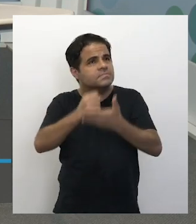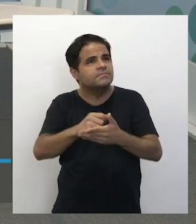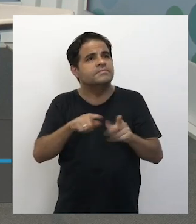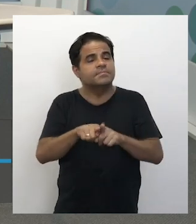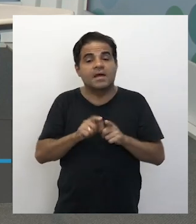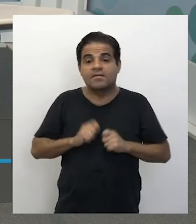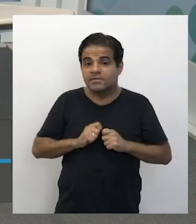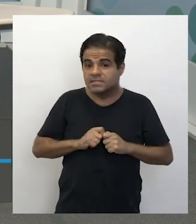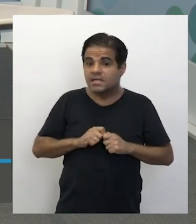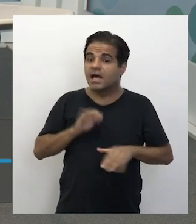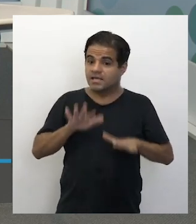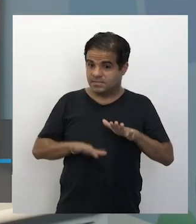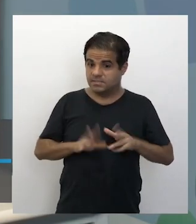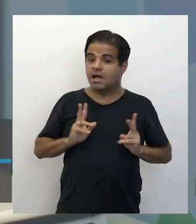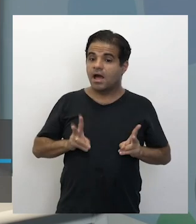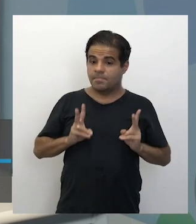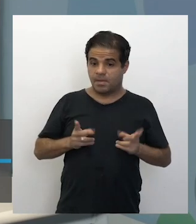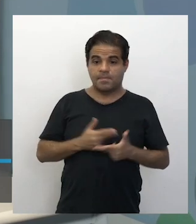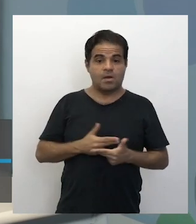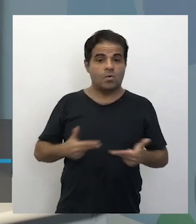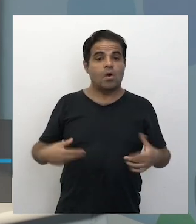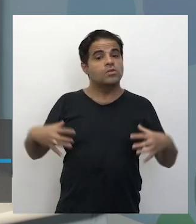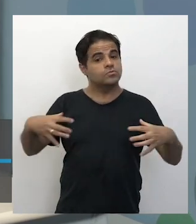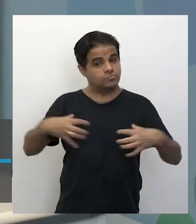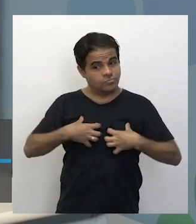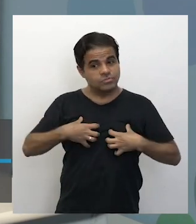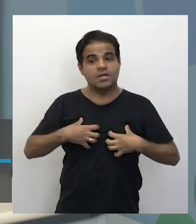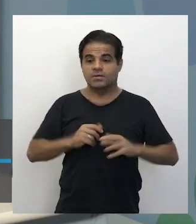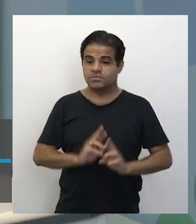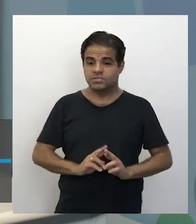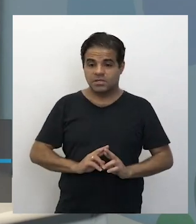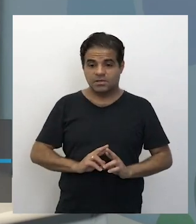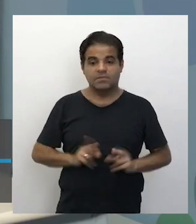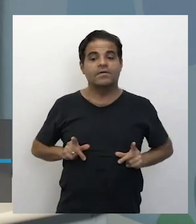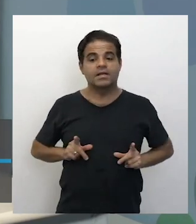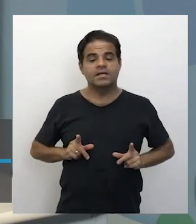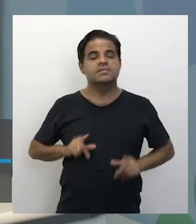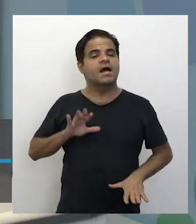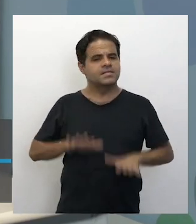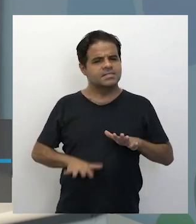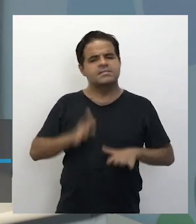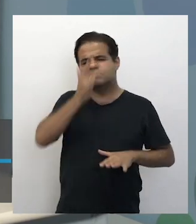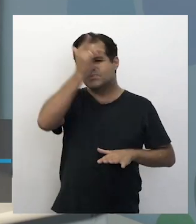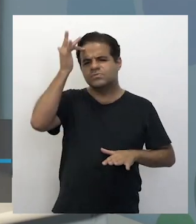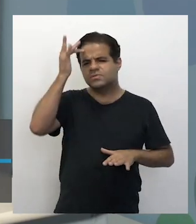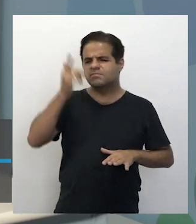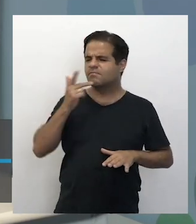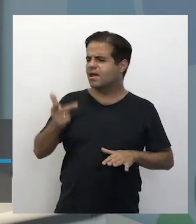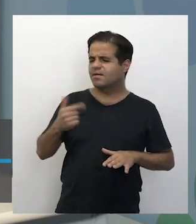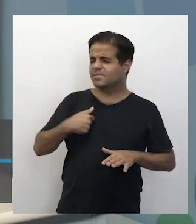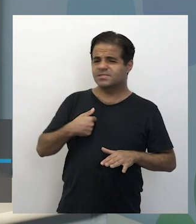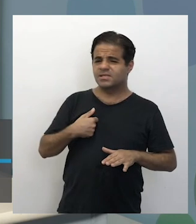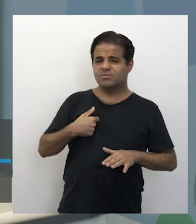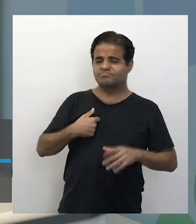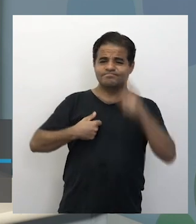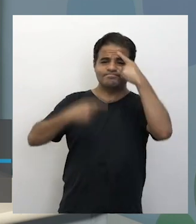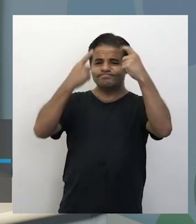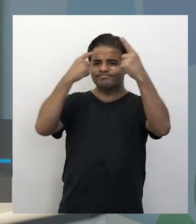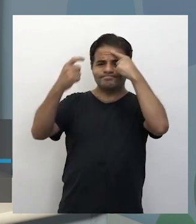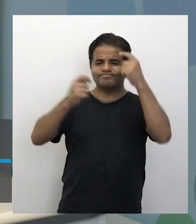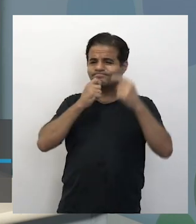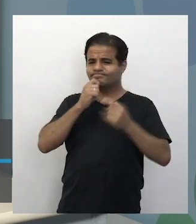a fazer, às vezes, a mesma coisa de uma forma diferente. Sim. Às vezes as pessoas falam assim, nossa, mas eu não sou nada